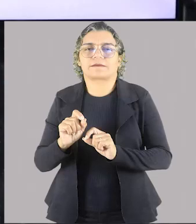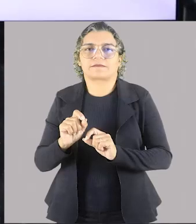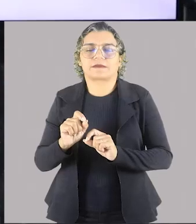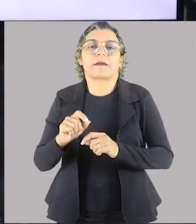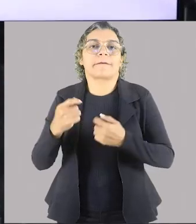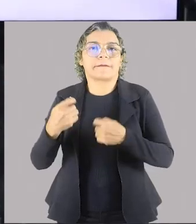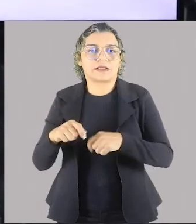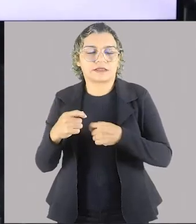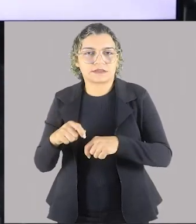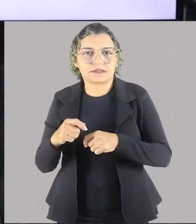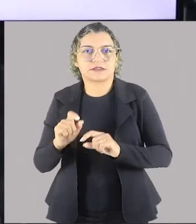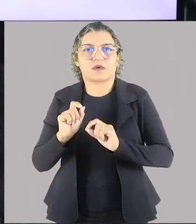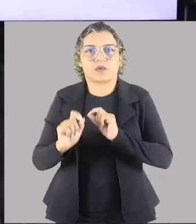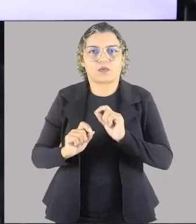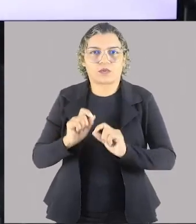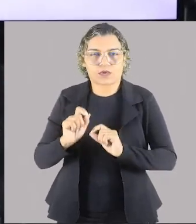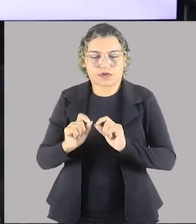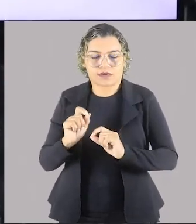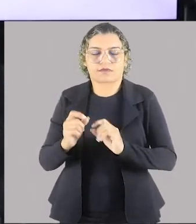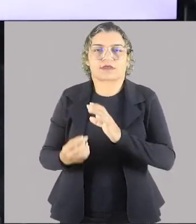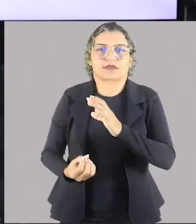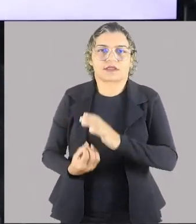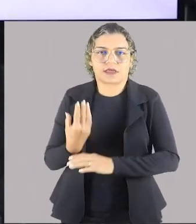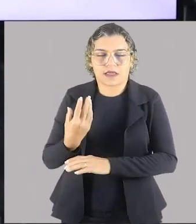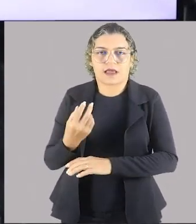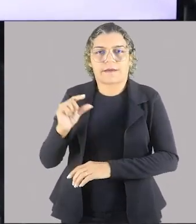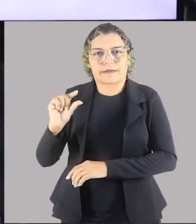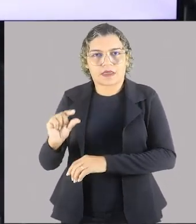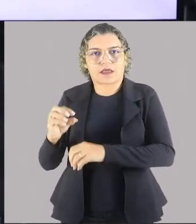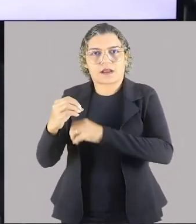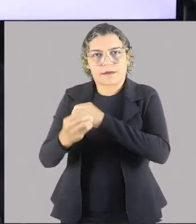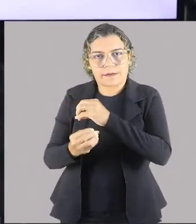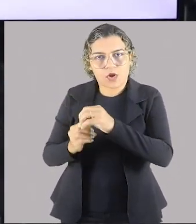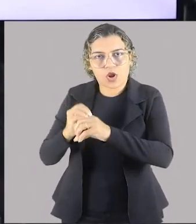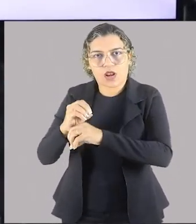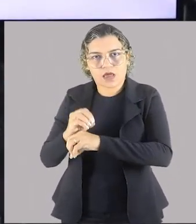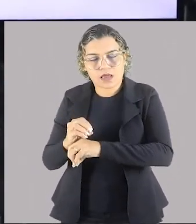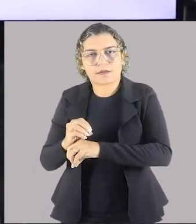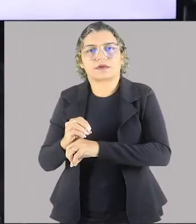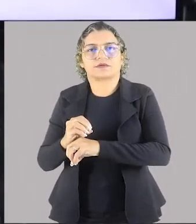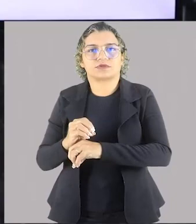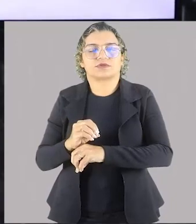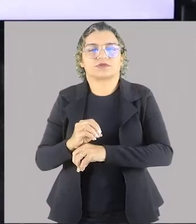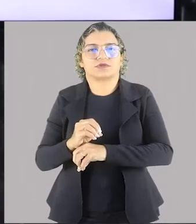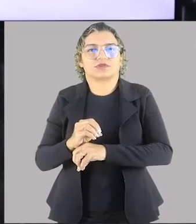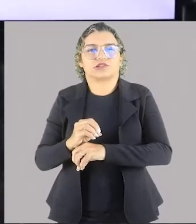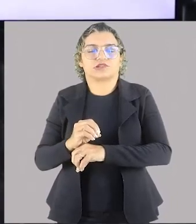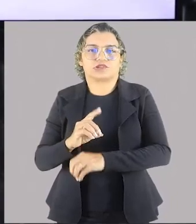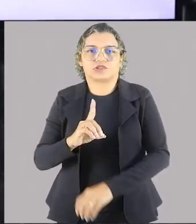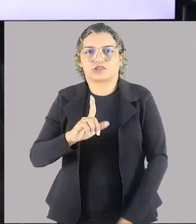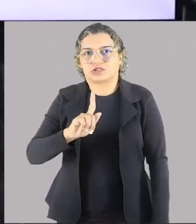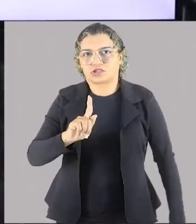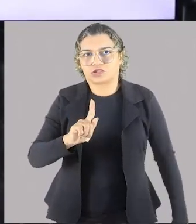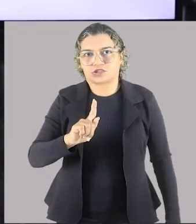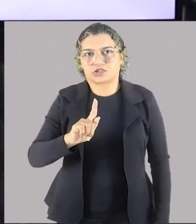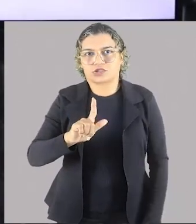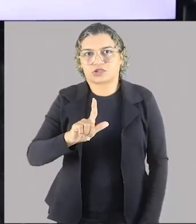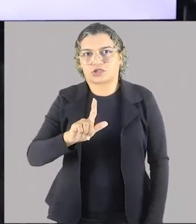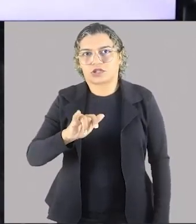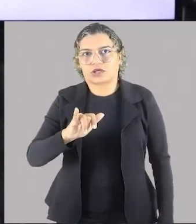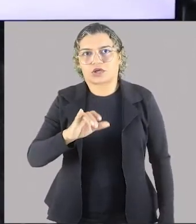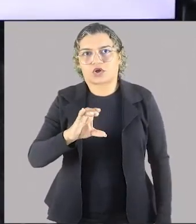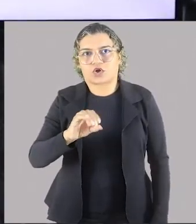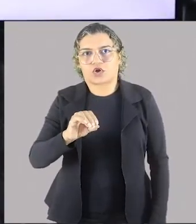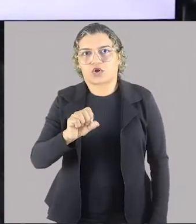ser decomposto, formando pequenas moléculas de glicose para ser utilizada nas células sanguíneas. Esse processo a gente chama de